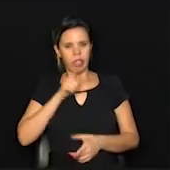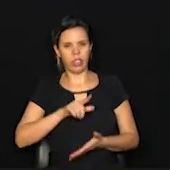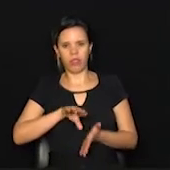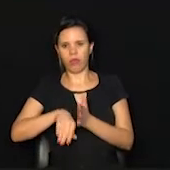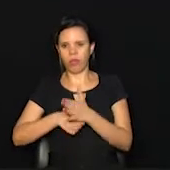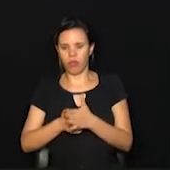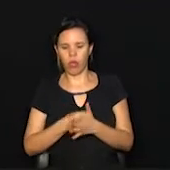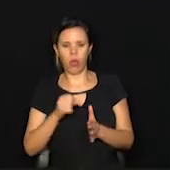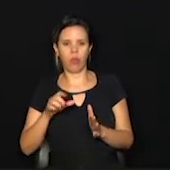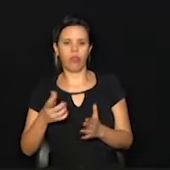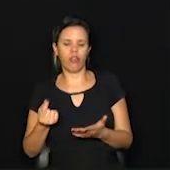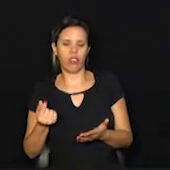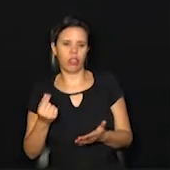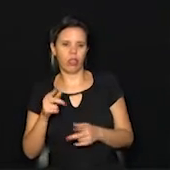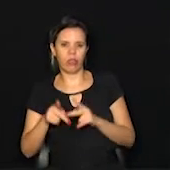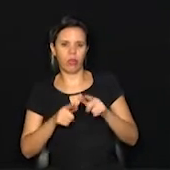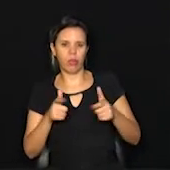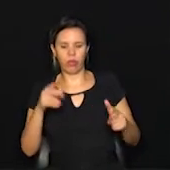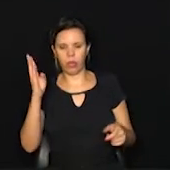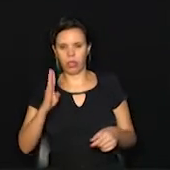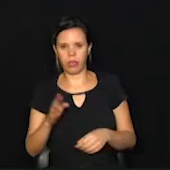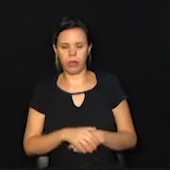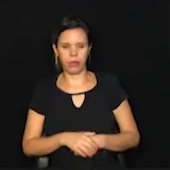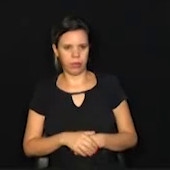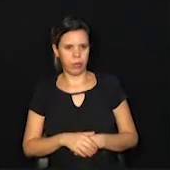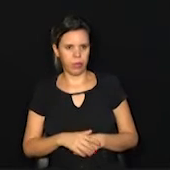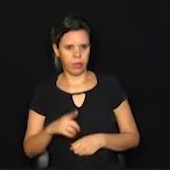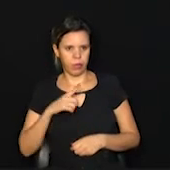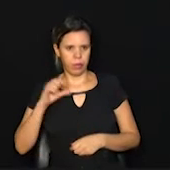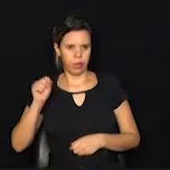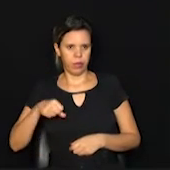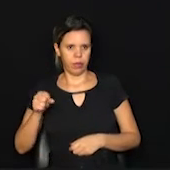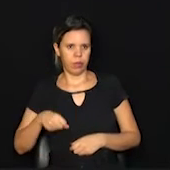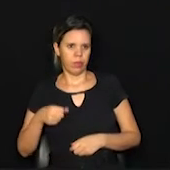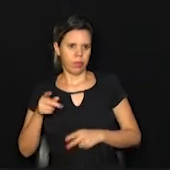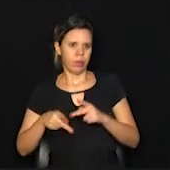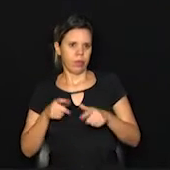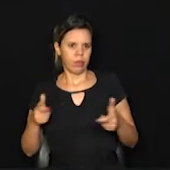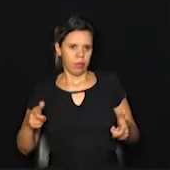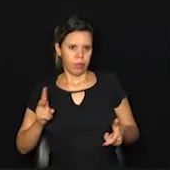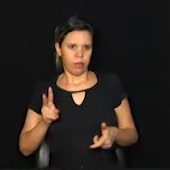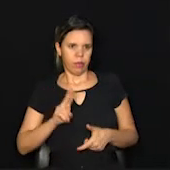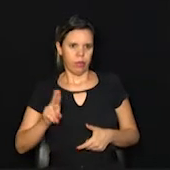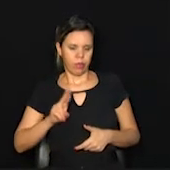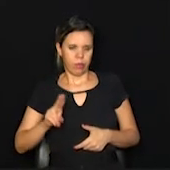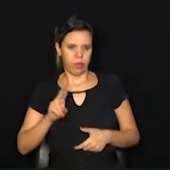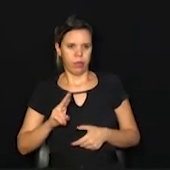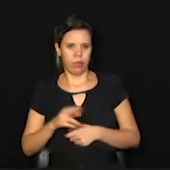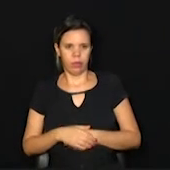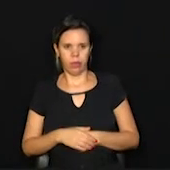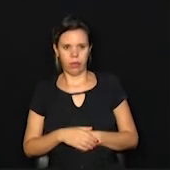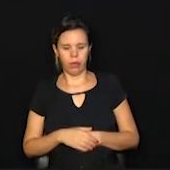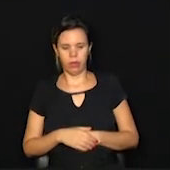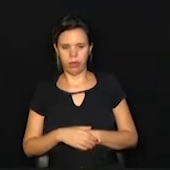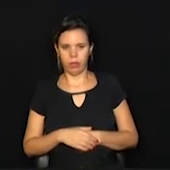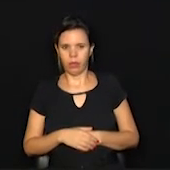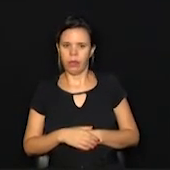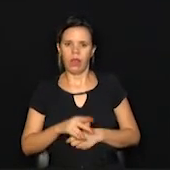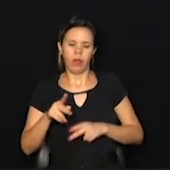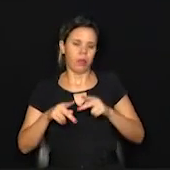então tem esse uma relação entre esse discurso anti-comunista que ele sempre usaram e o chamado